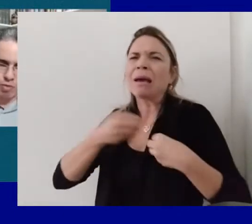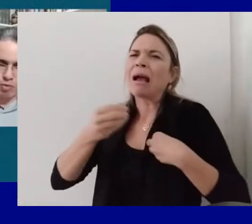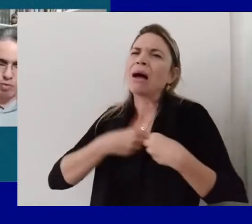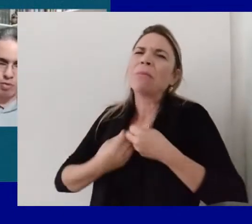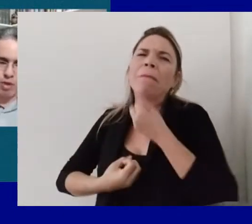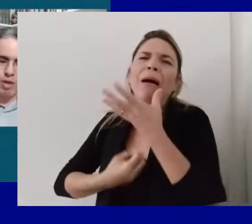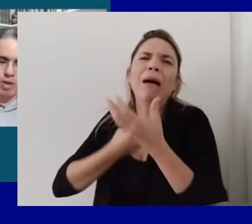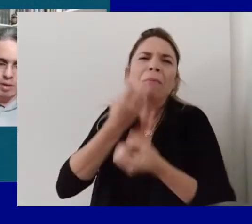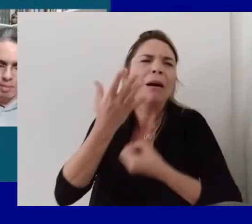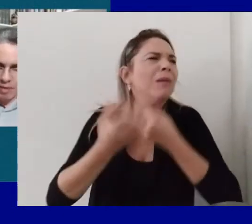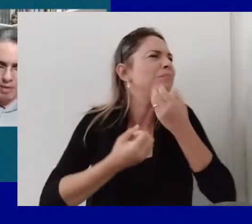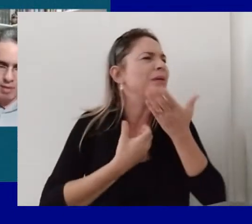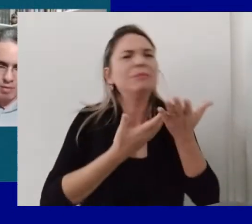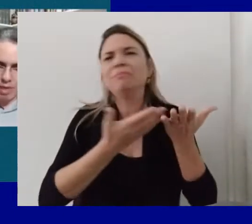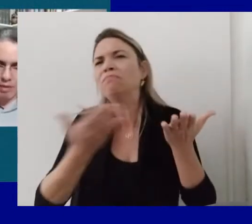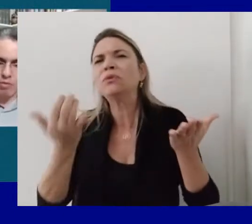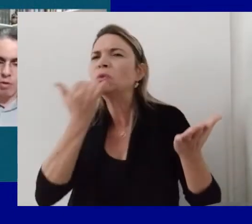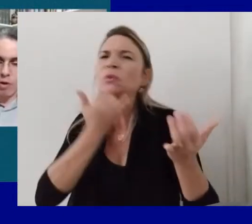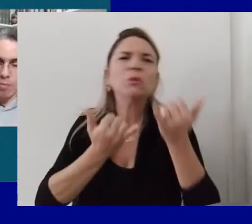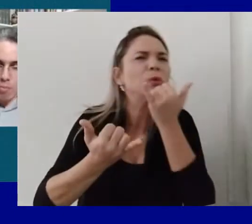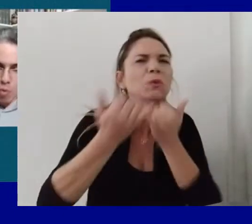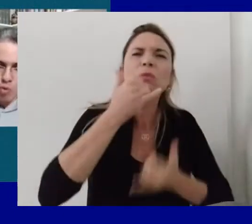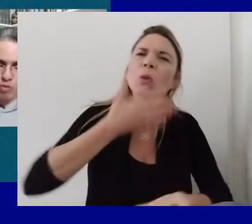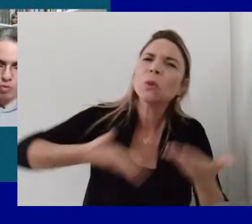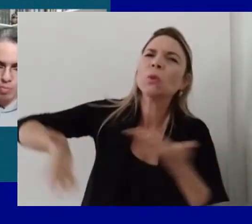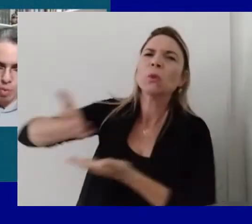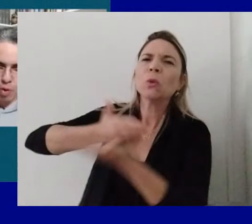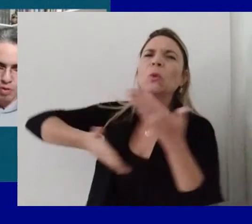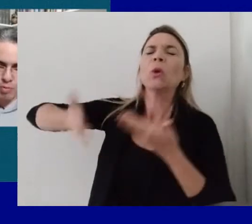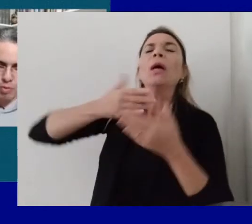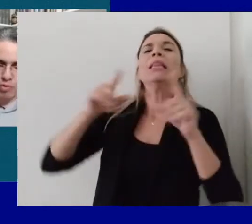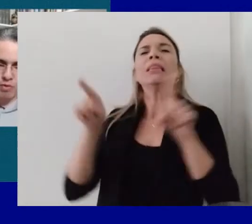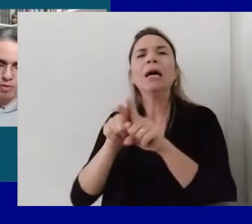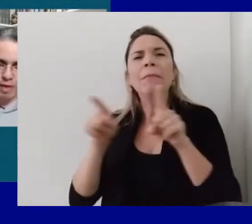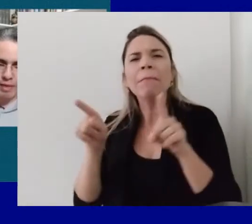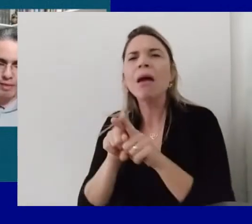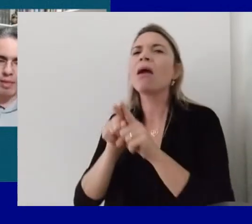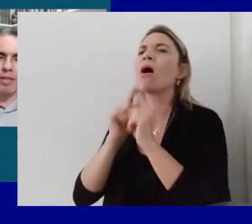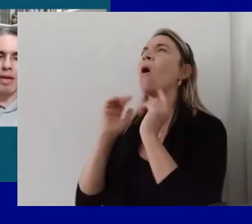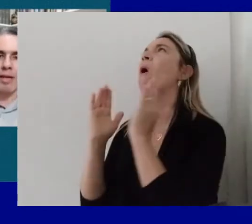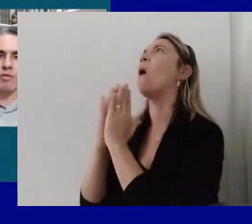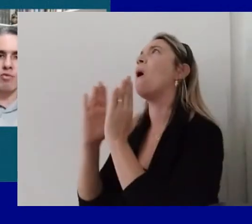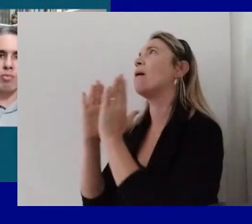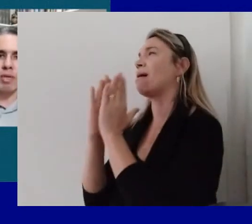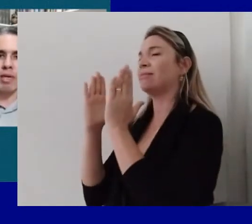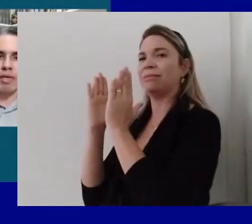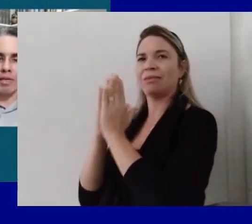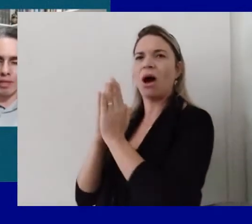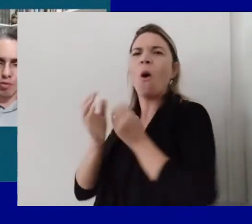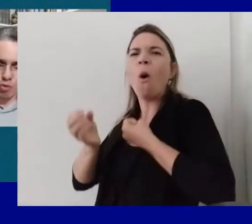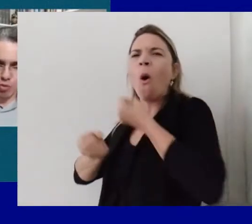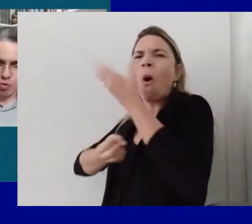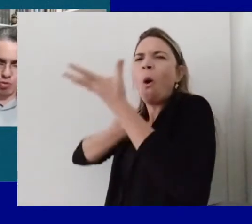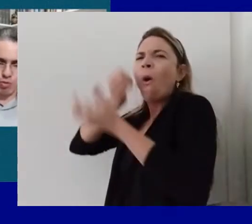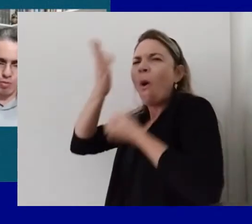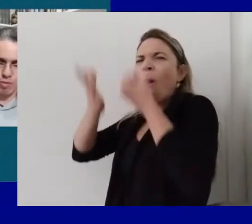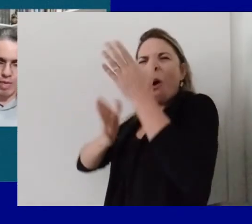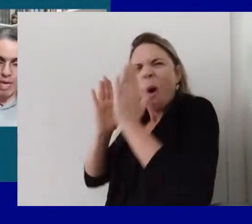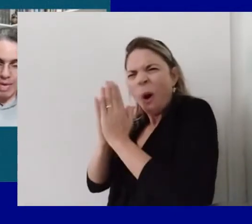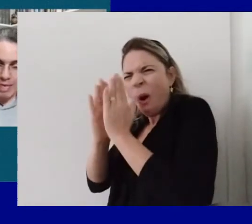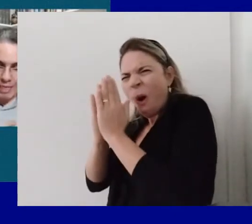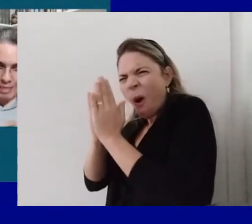uns pelos outros, para seres curados. Muito pode, por sua eficácia, a súplica do